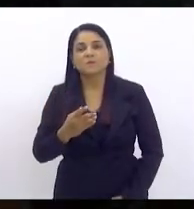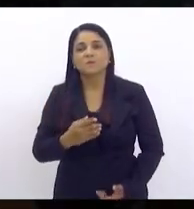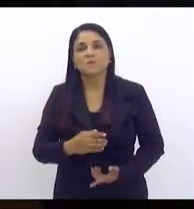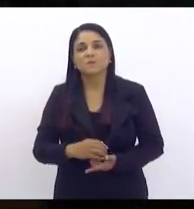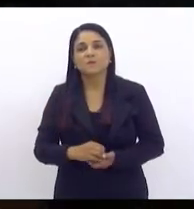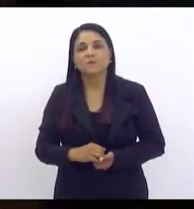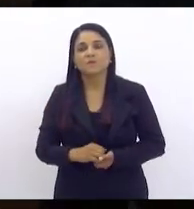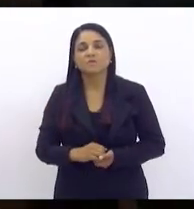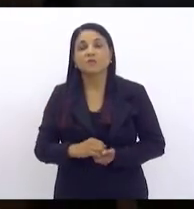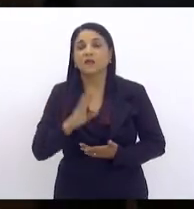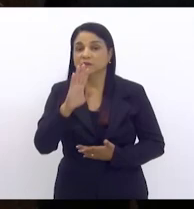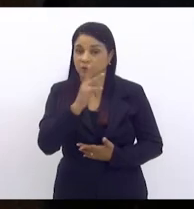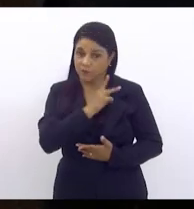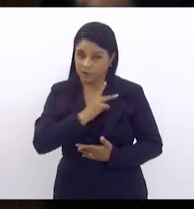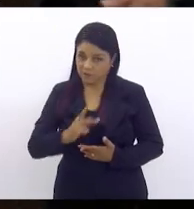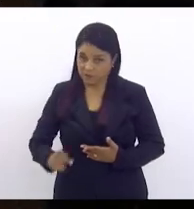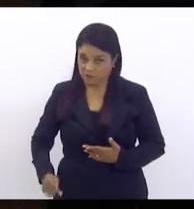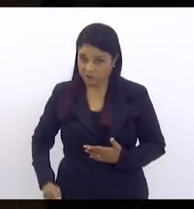Senhora Presidente.